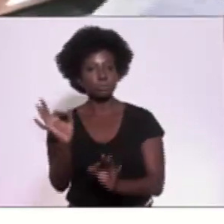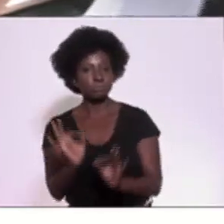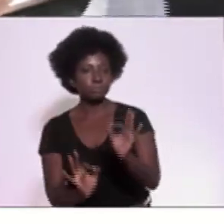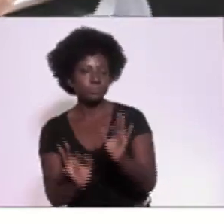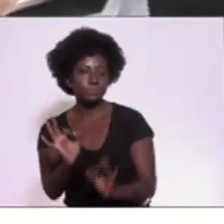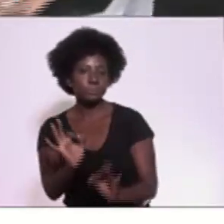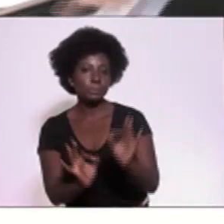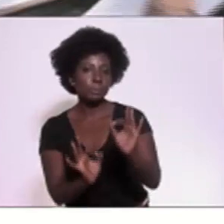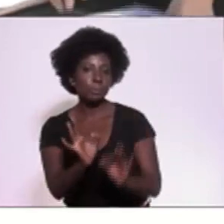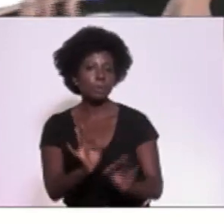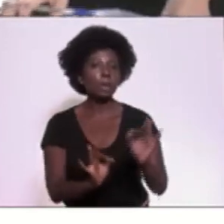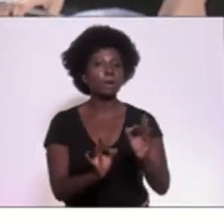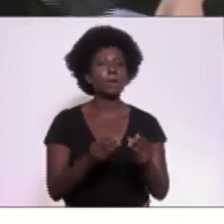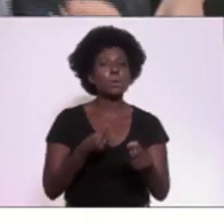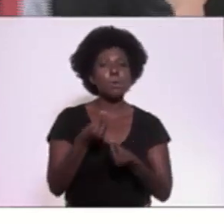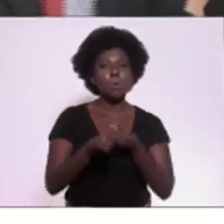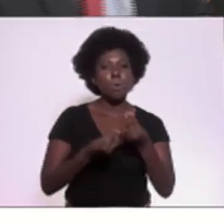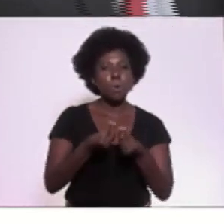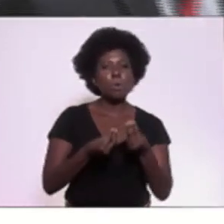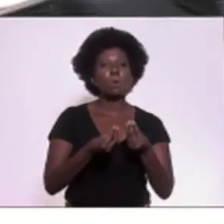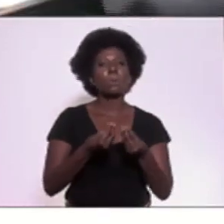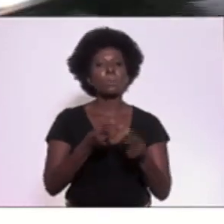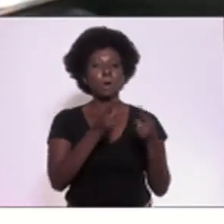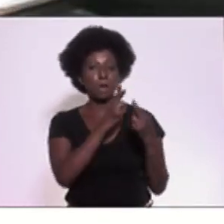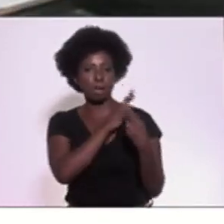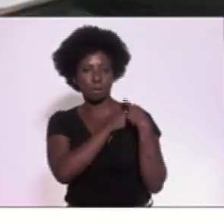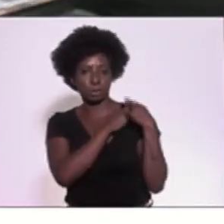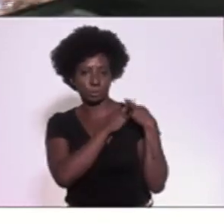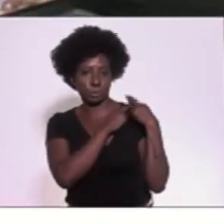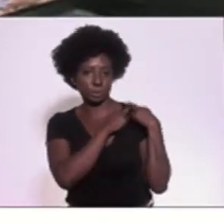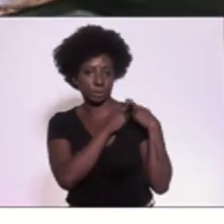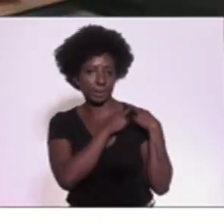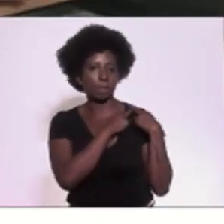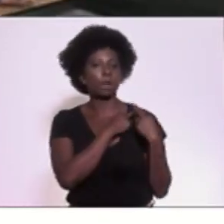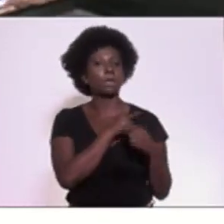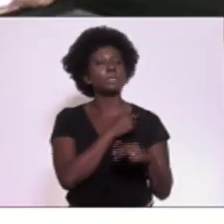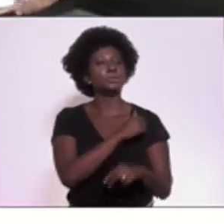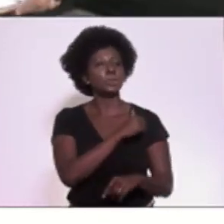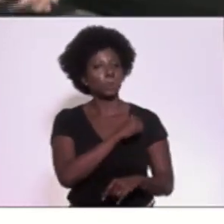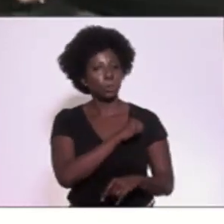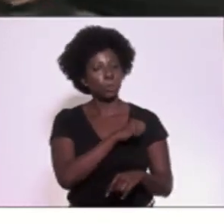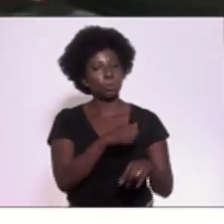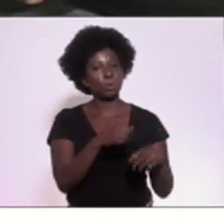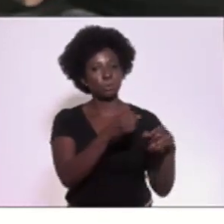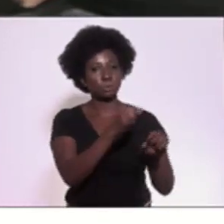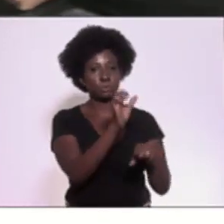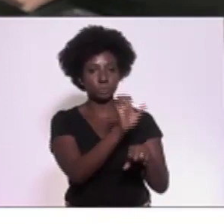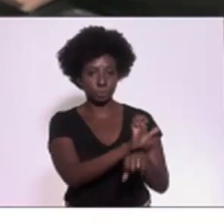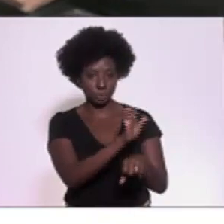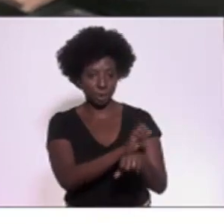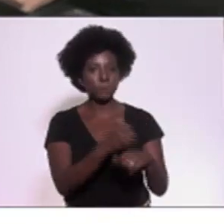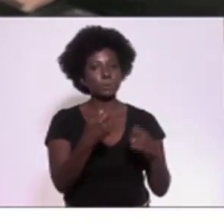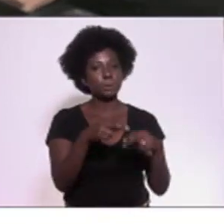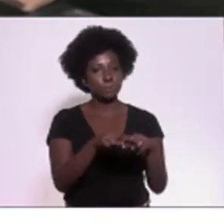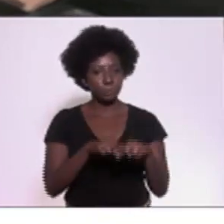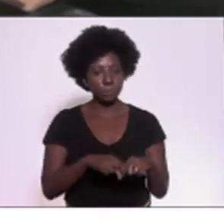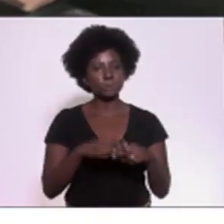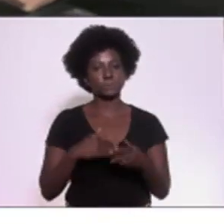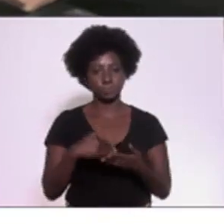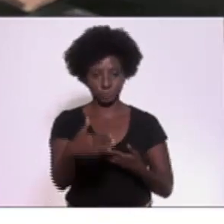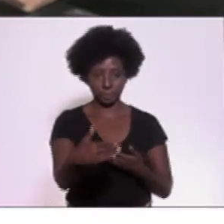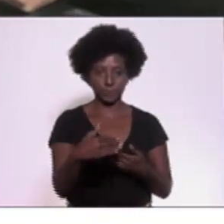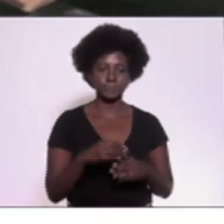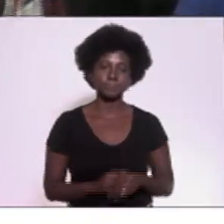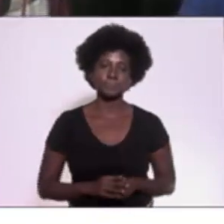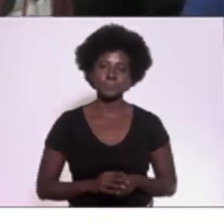sistema para que haja oferta e responsabilidade compartilhada entre os diferentes entes, a gente vai caminhar nesse sentido. Quero declarar o